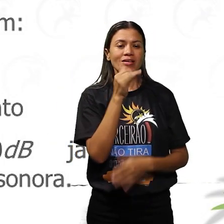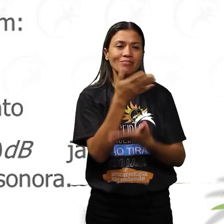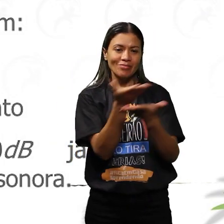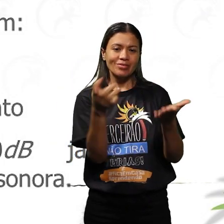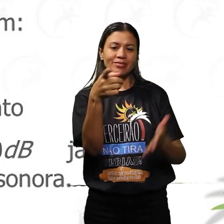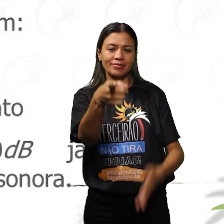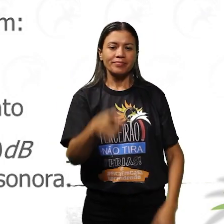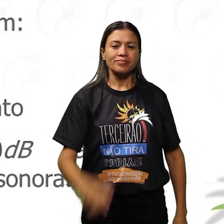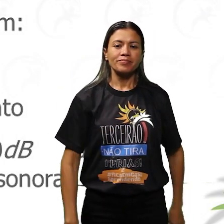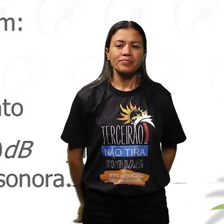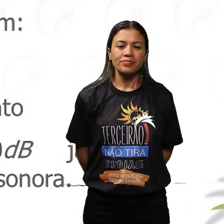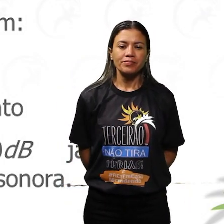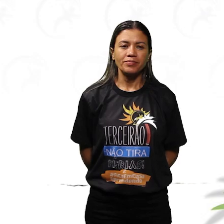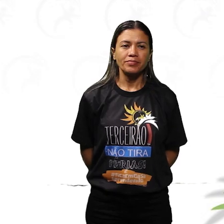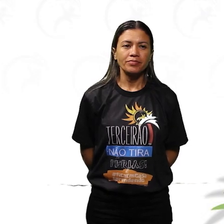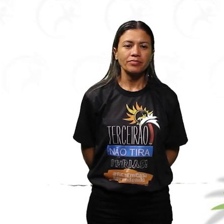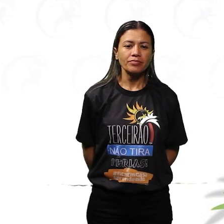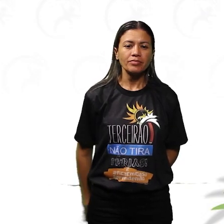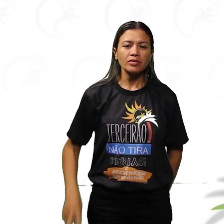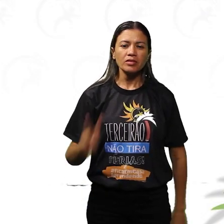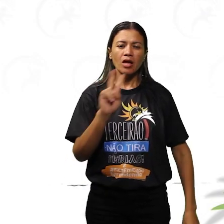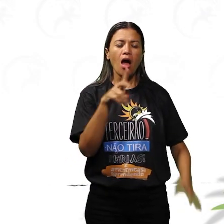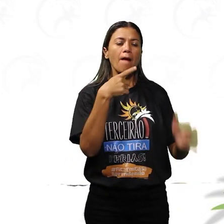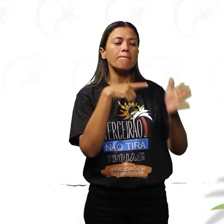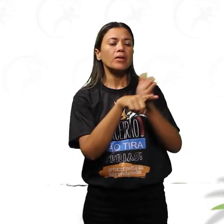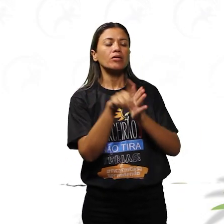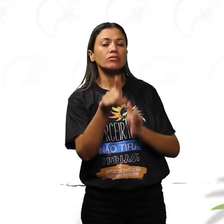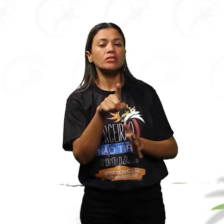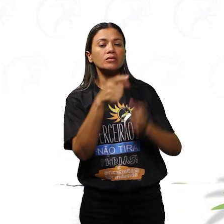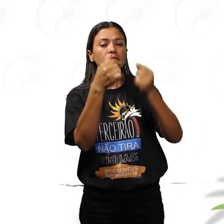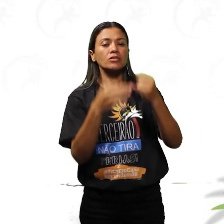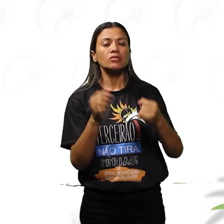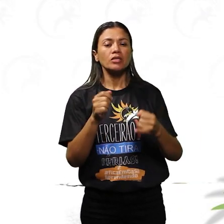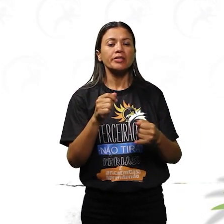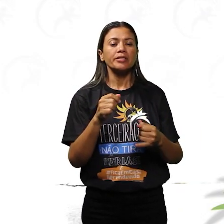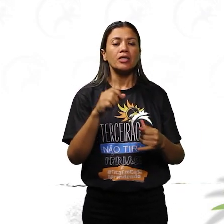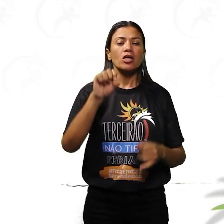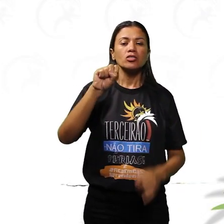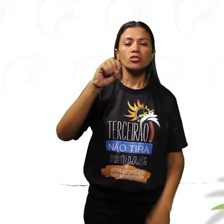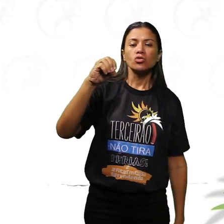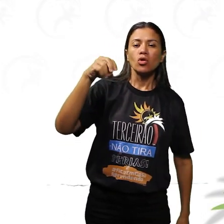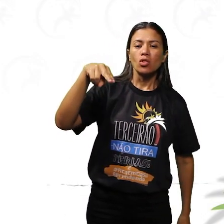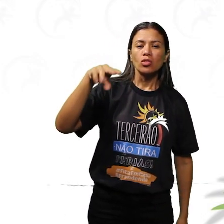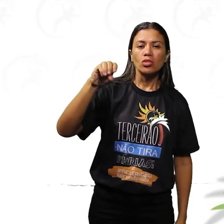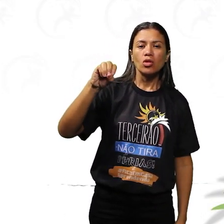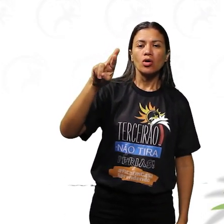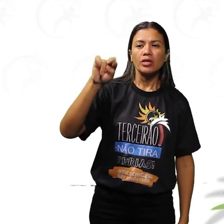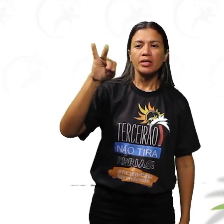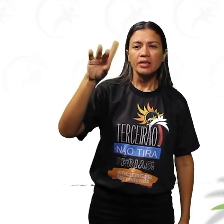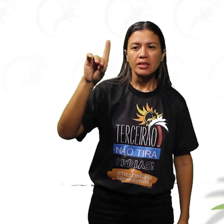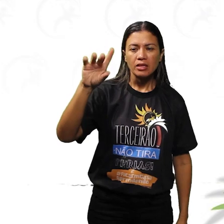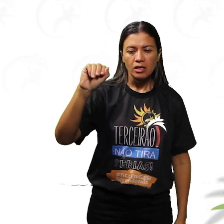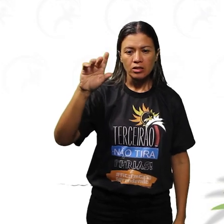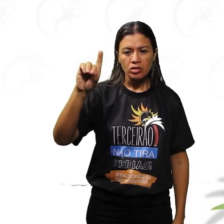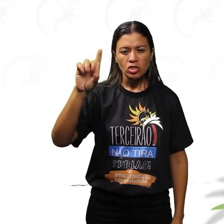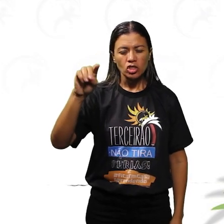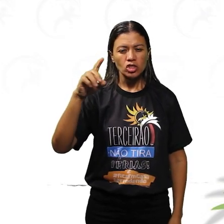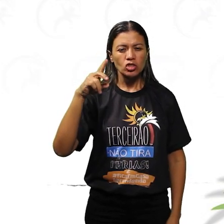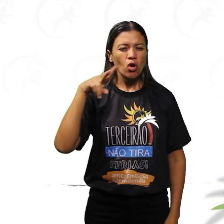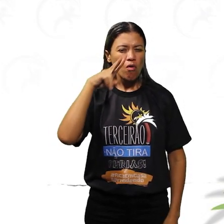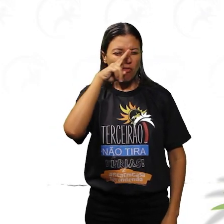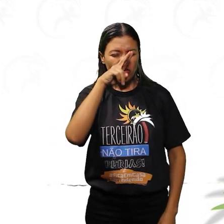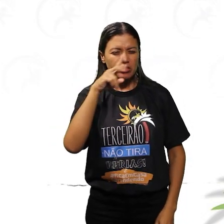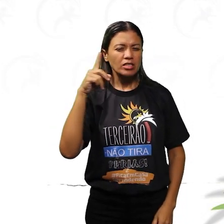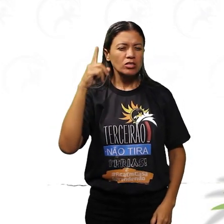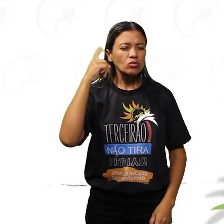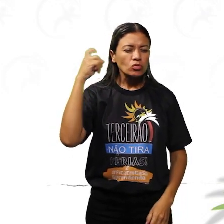aqui, ó. Nesse exemplo ele diz assim, ó, sonoridade ou intensidade auditiva é a qualidade do som